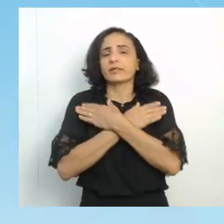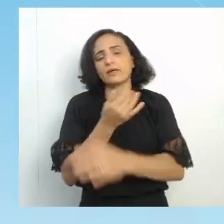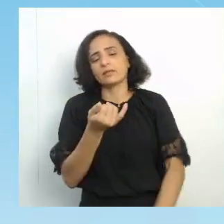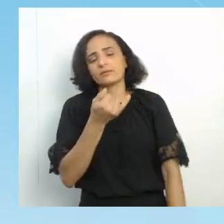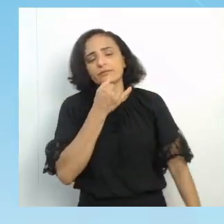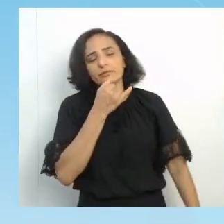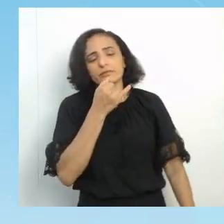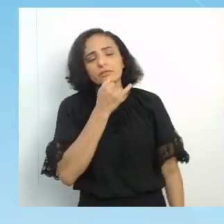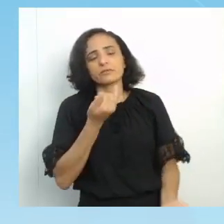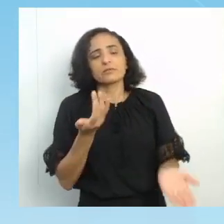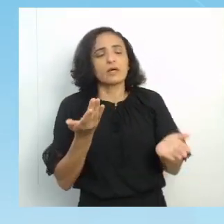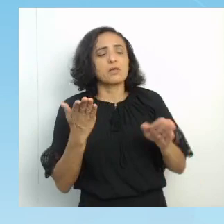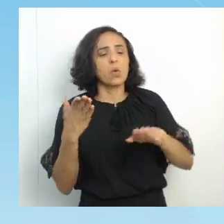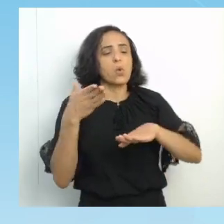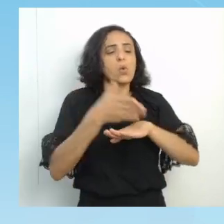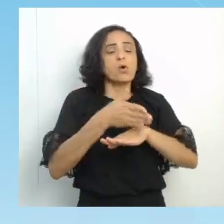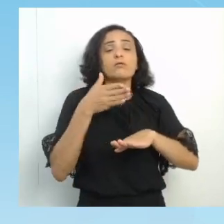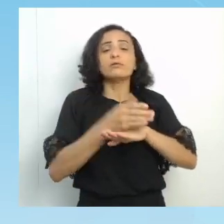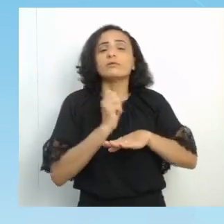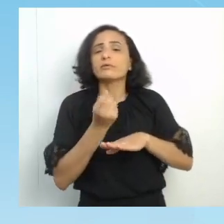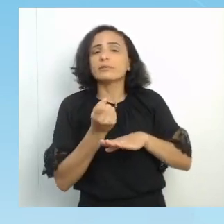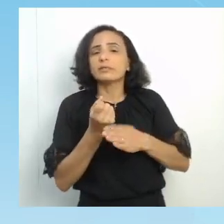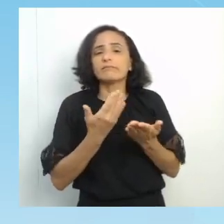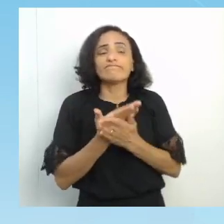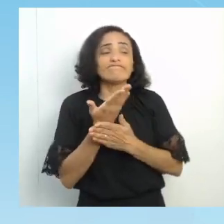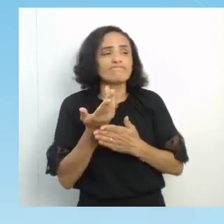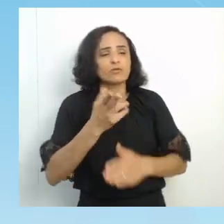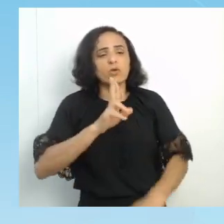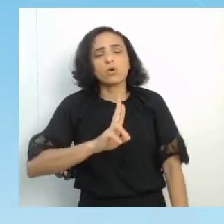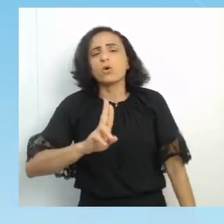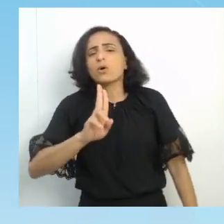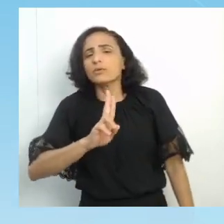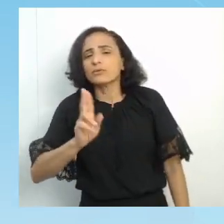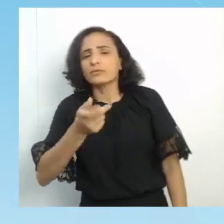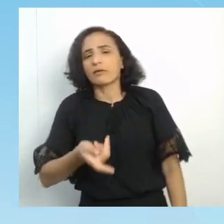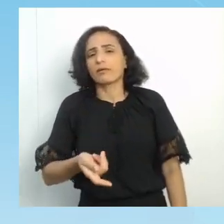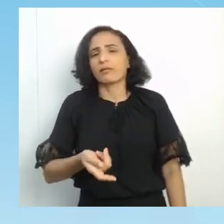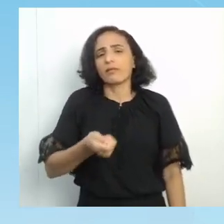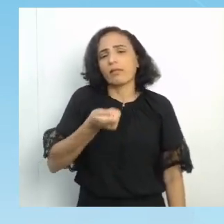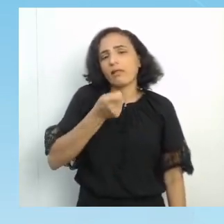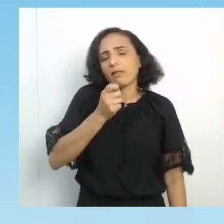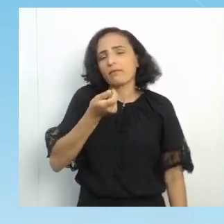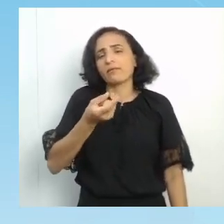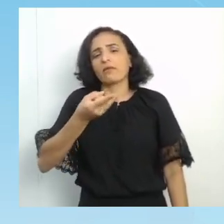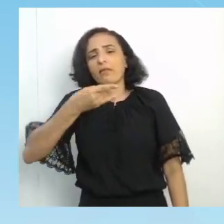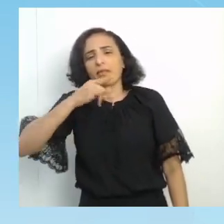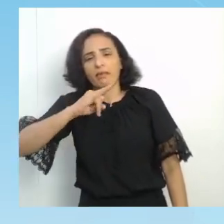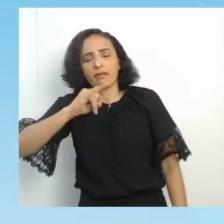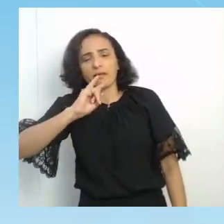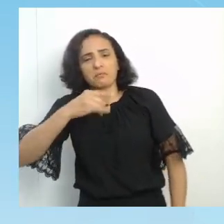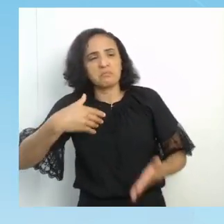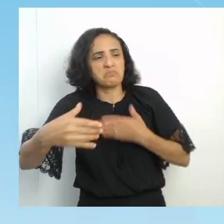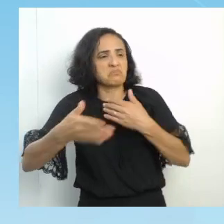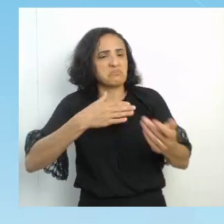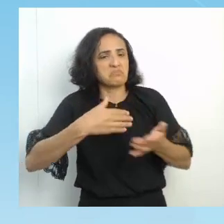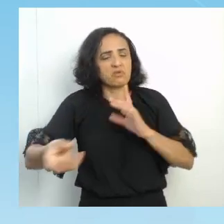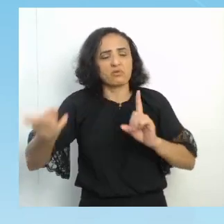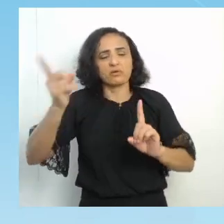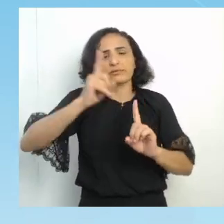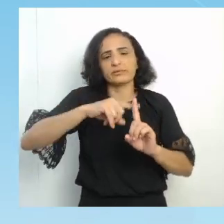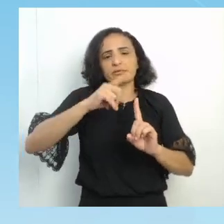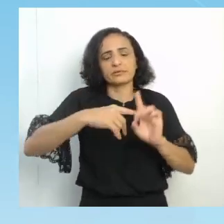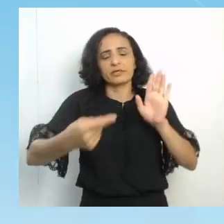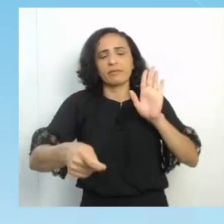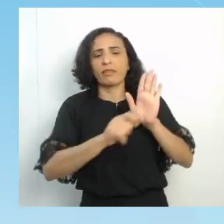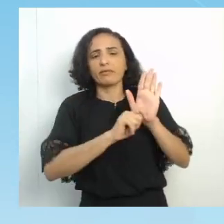acesso muito fácil em relação a utilizar qualquer tipo de droga. Temos